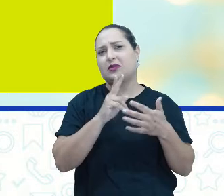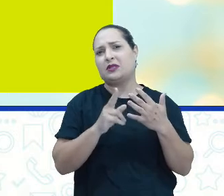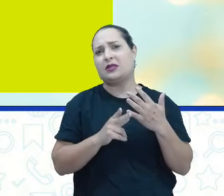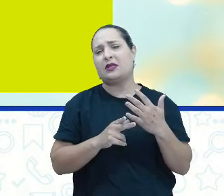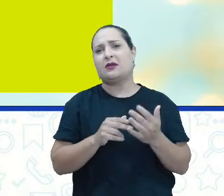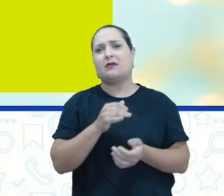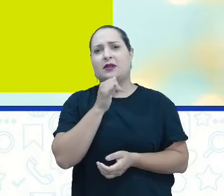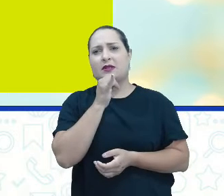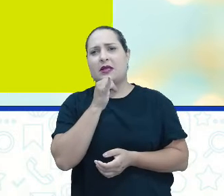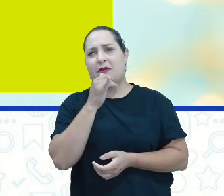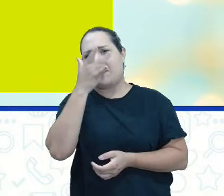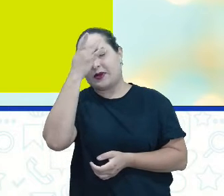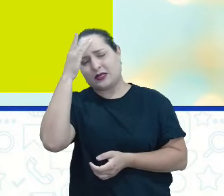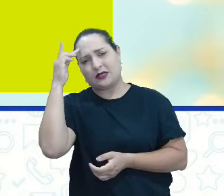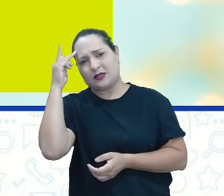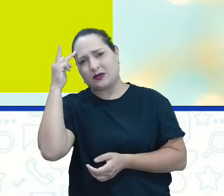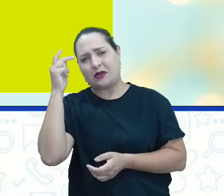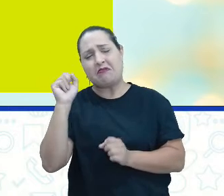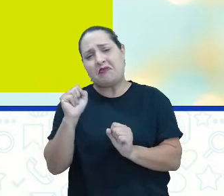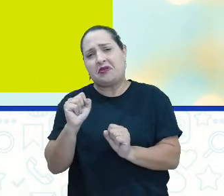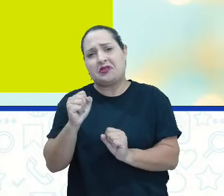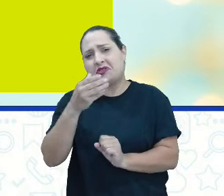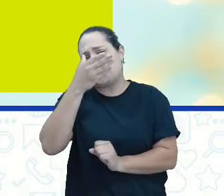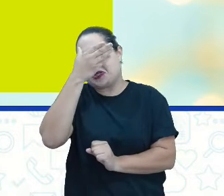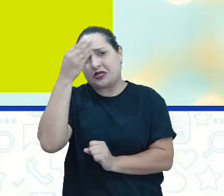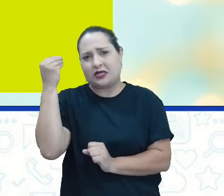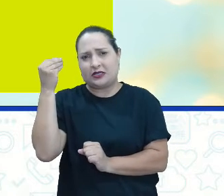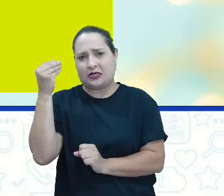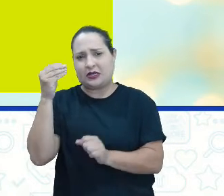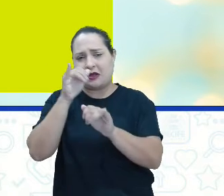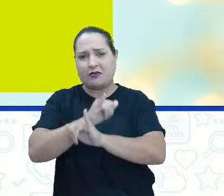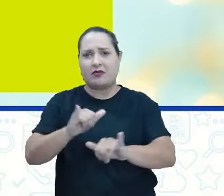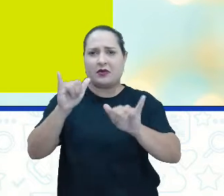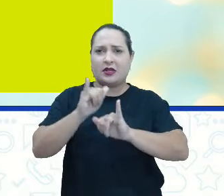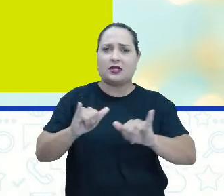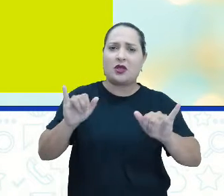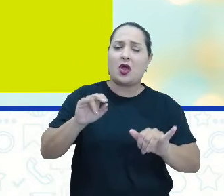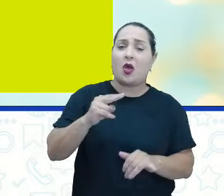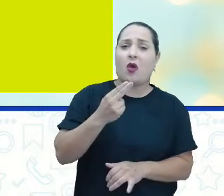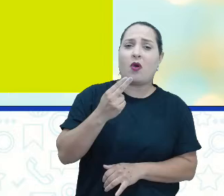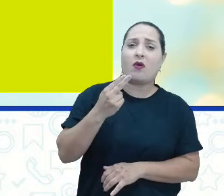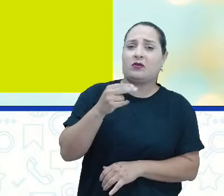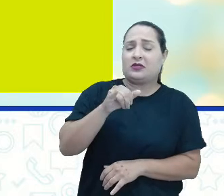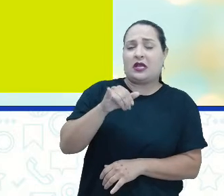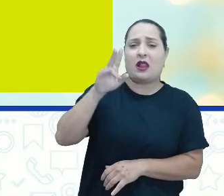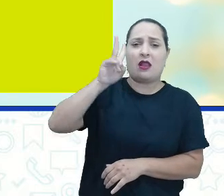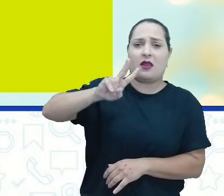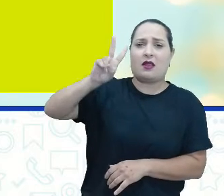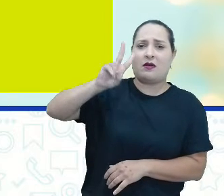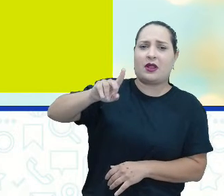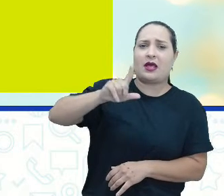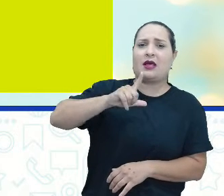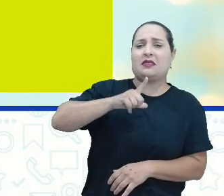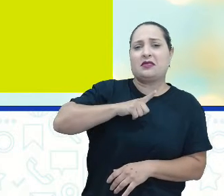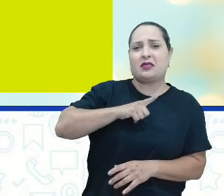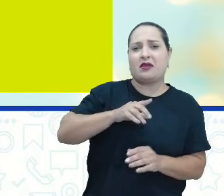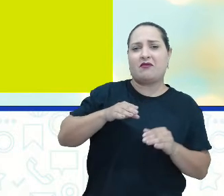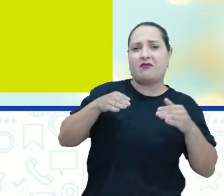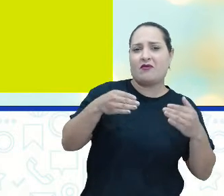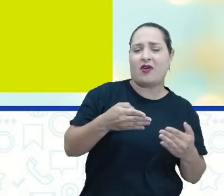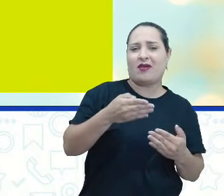heteronormativas costumam ser esquecidas pela publicidade. Ou quando são lembradas, elas sofrem dos seguintes estereótipos,